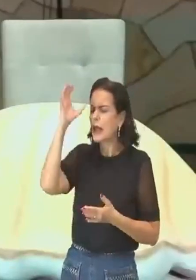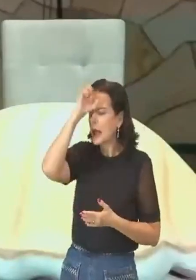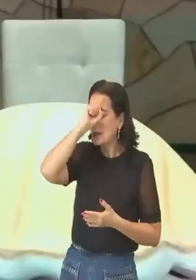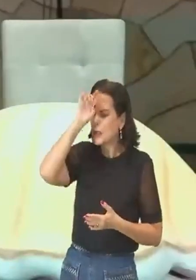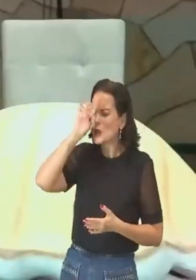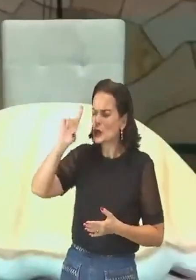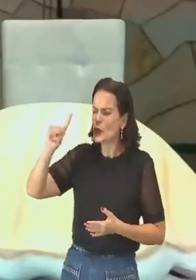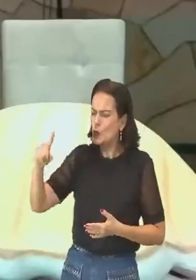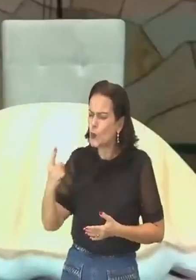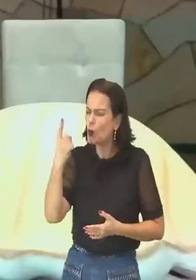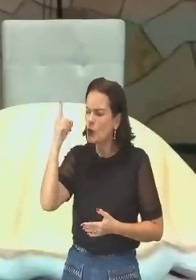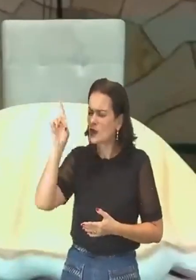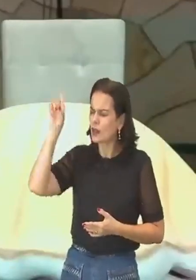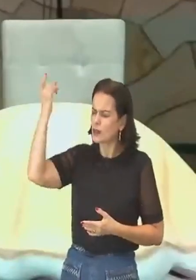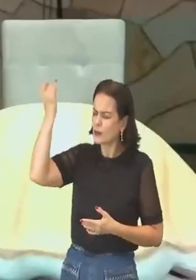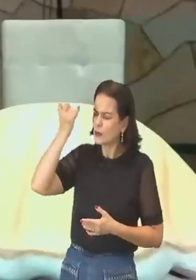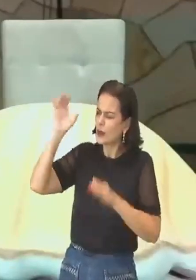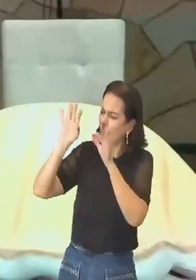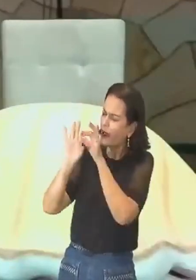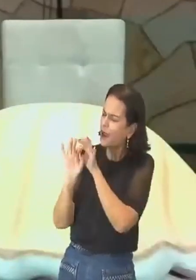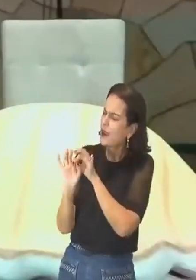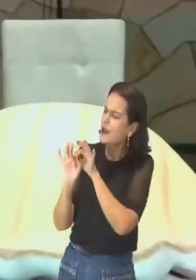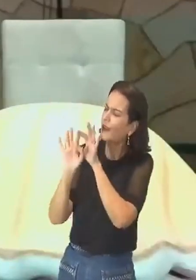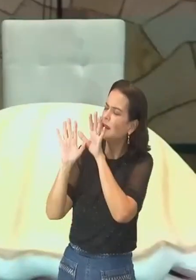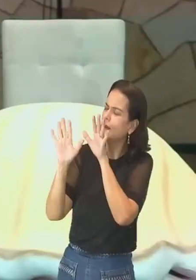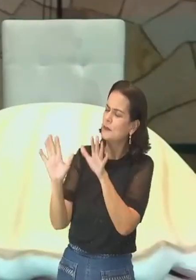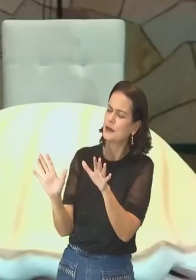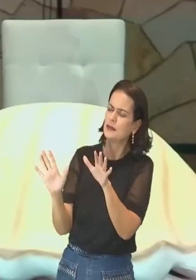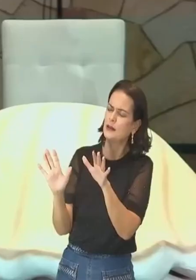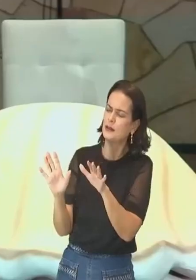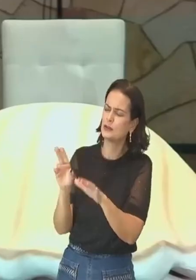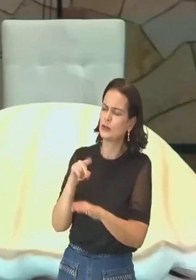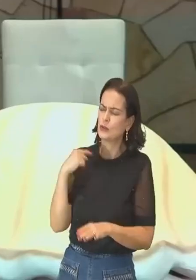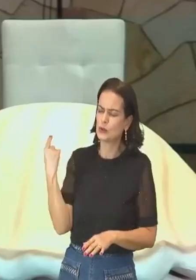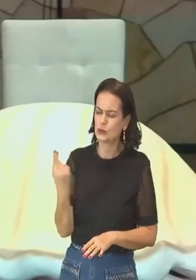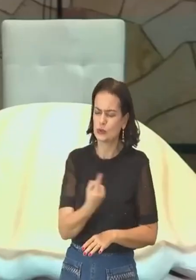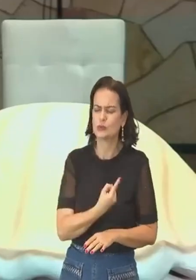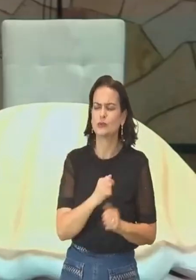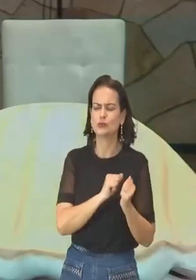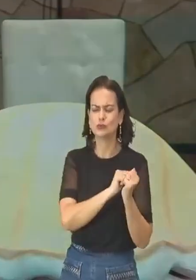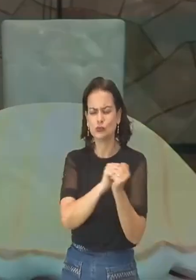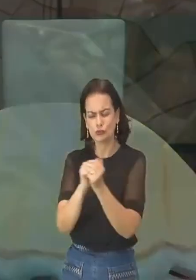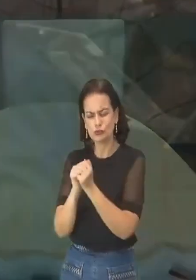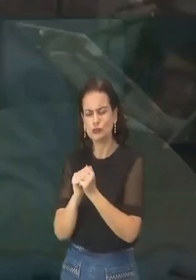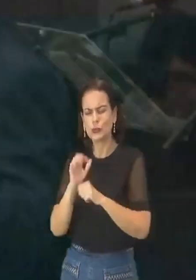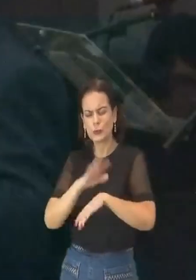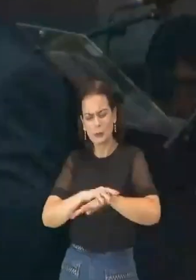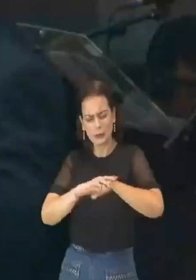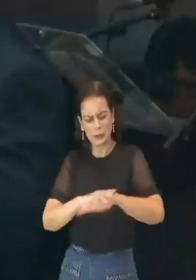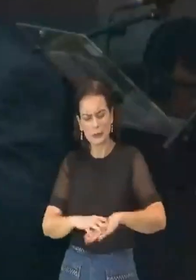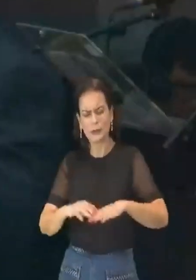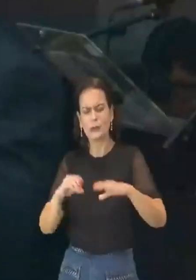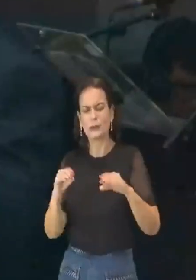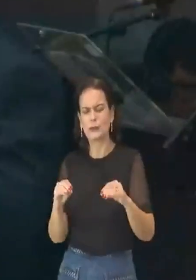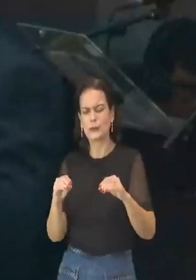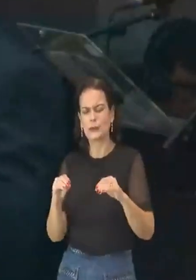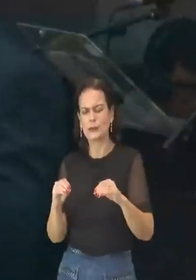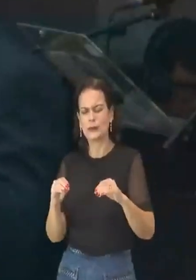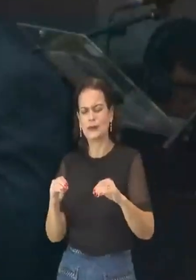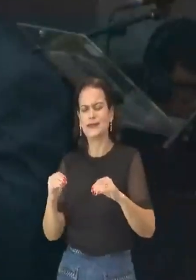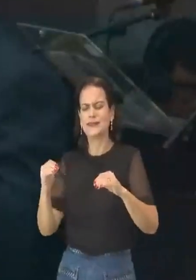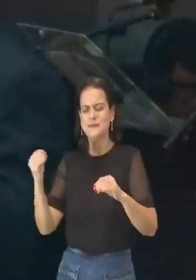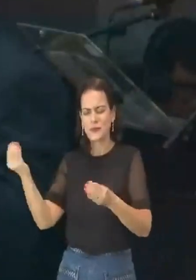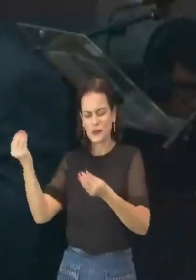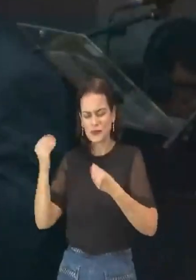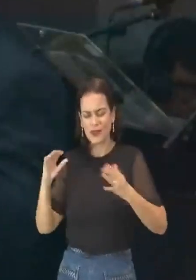a Sua voz. Tenha liberdade, Senhor Deus, no nosso meio para curar as feridas, para trazer